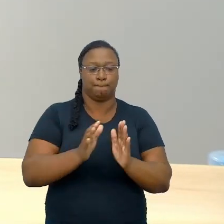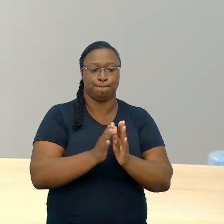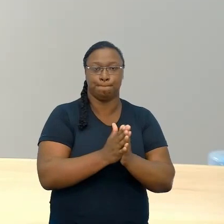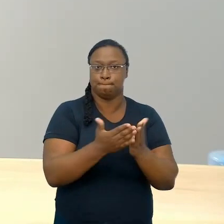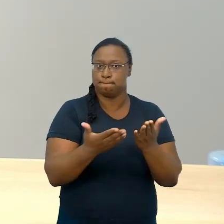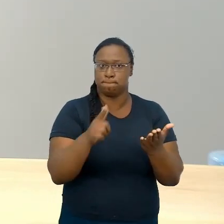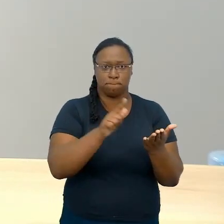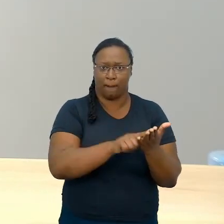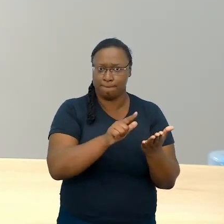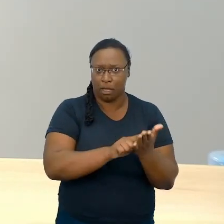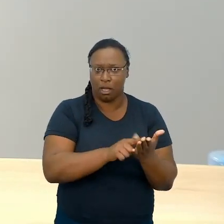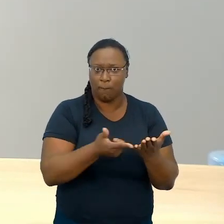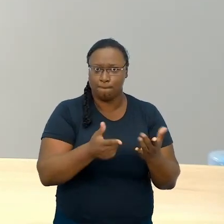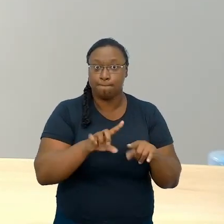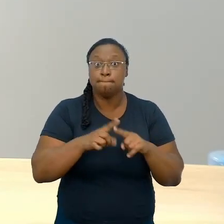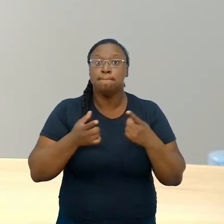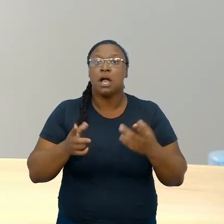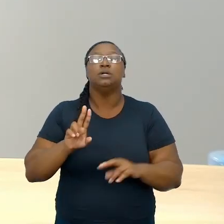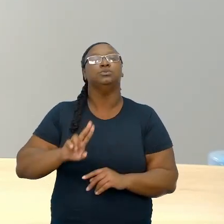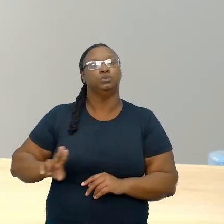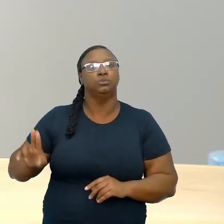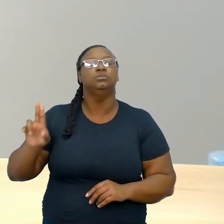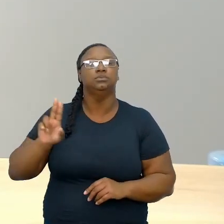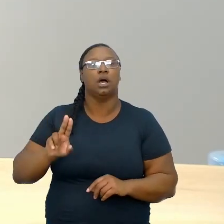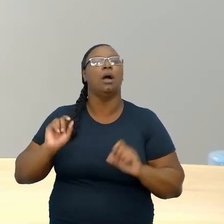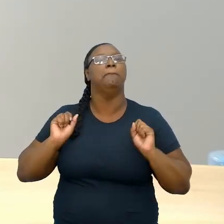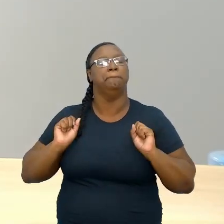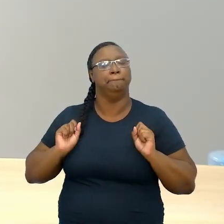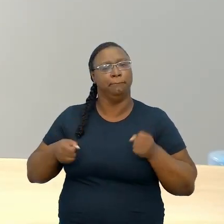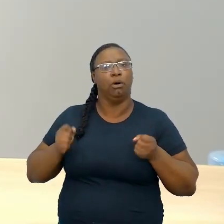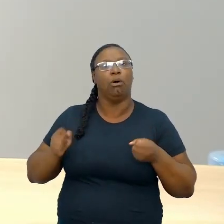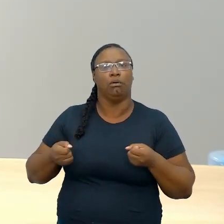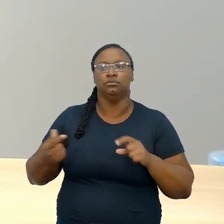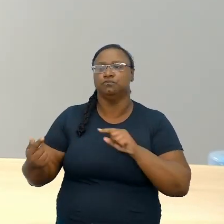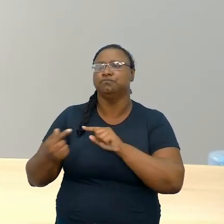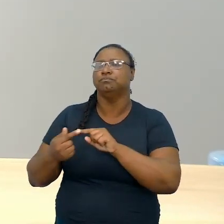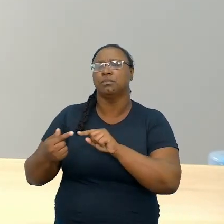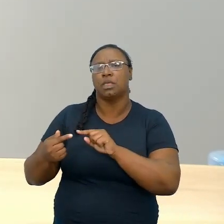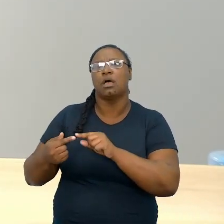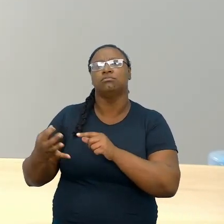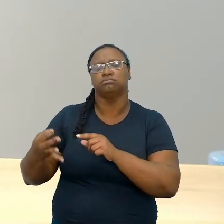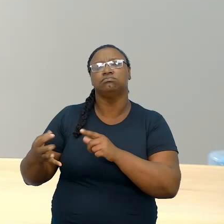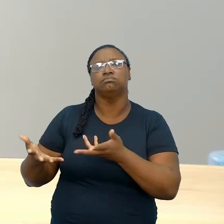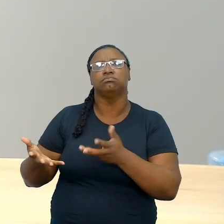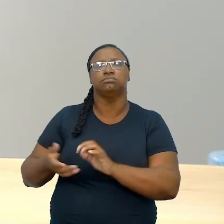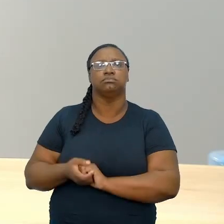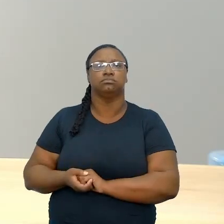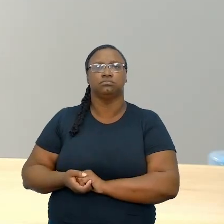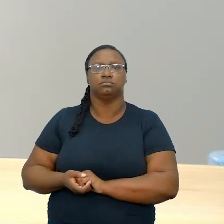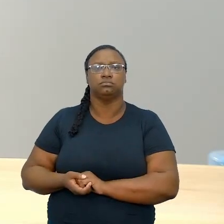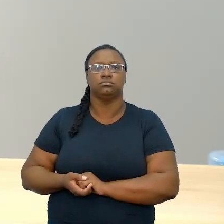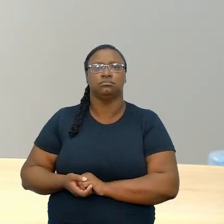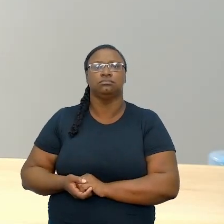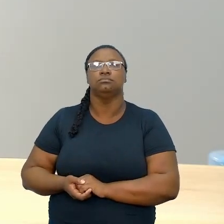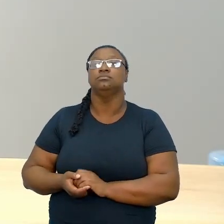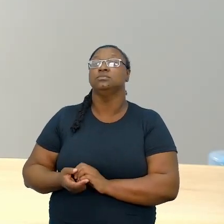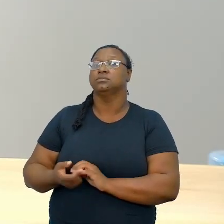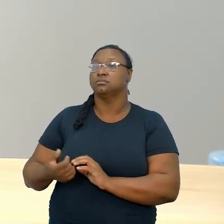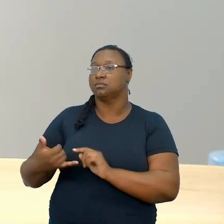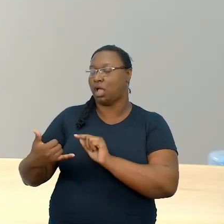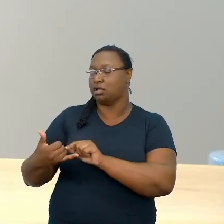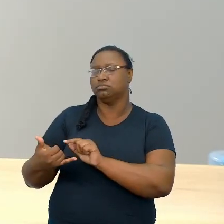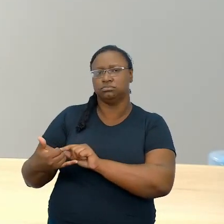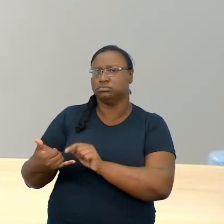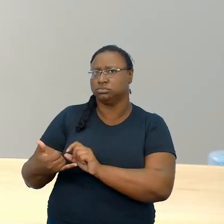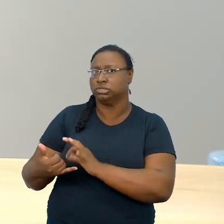achar conveniente, ele pode usar, e houver combinados para isso, é lógico, você pode utilizar um diário de bordo no